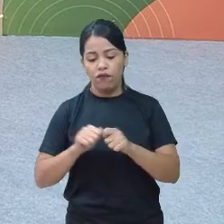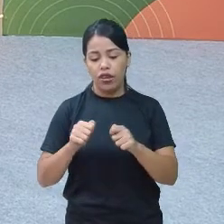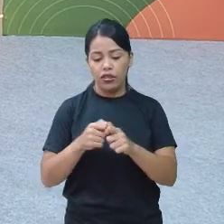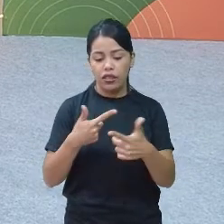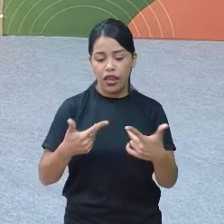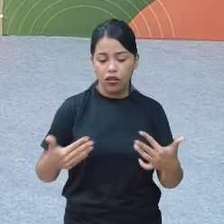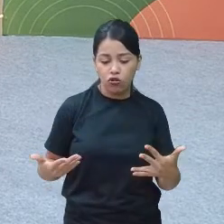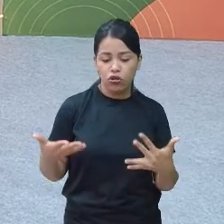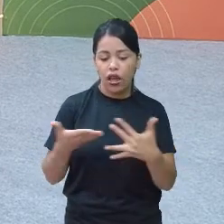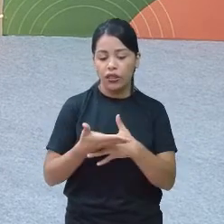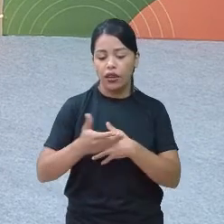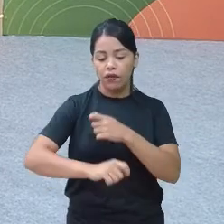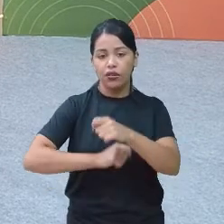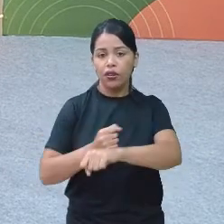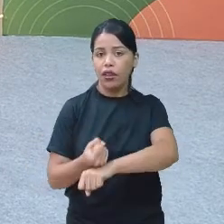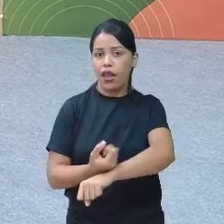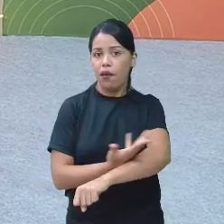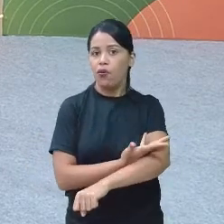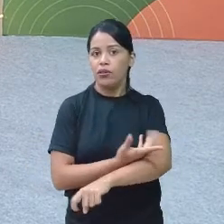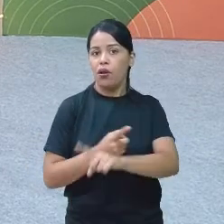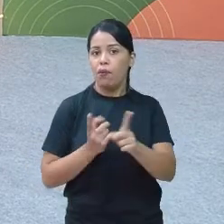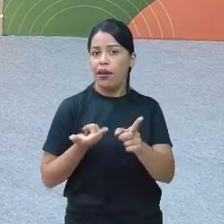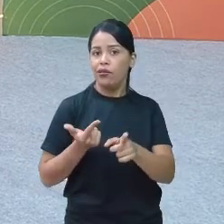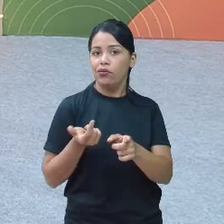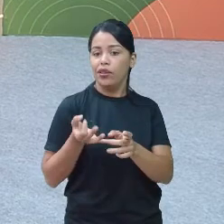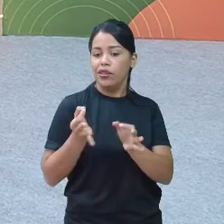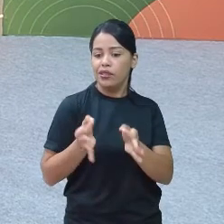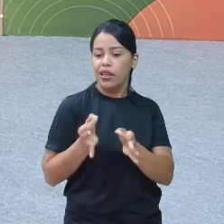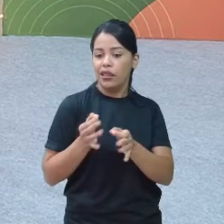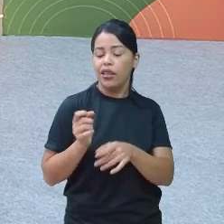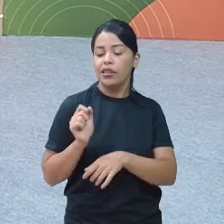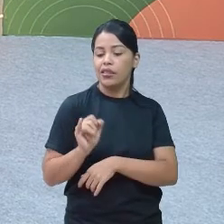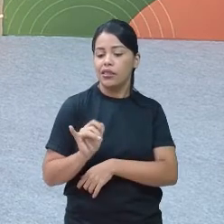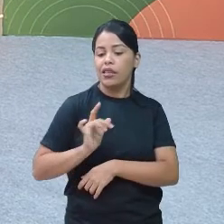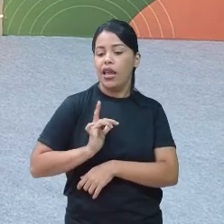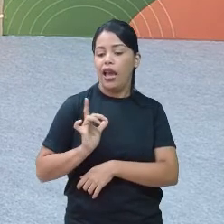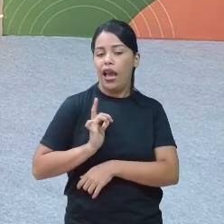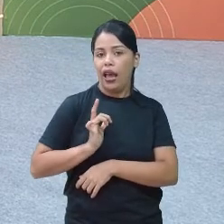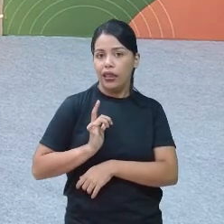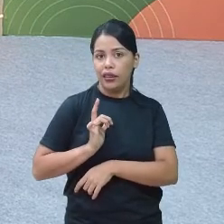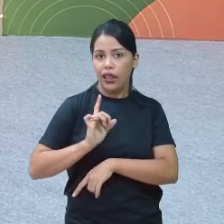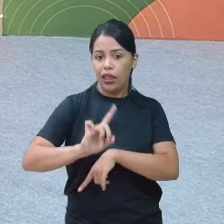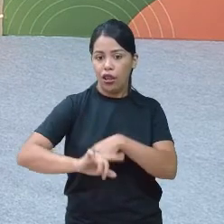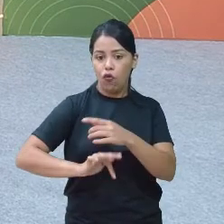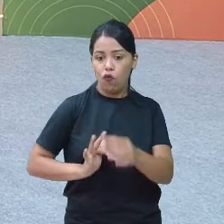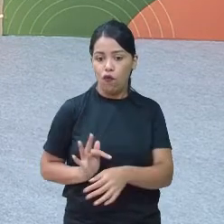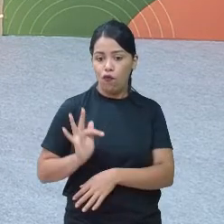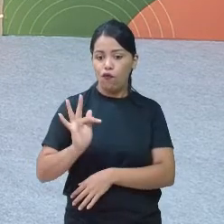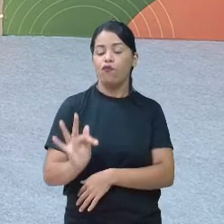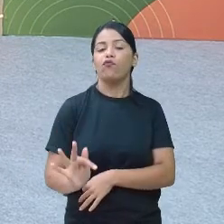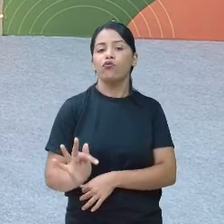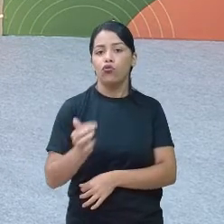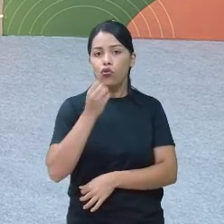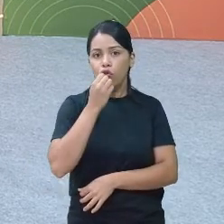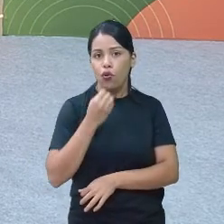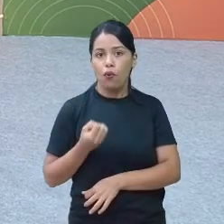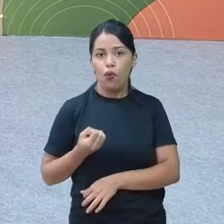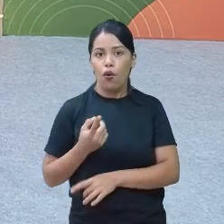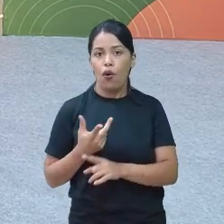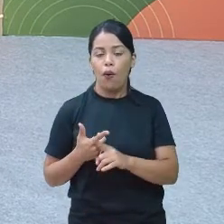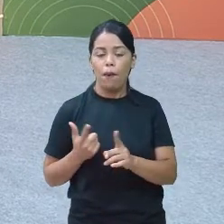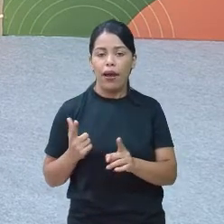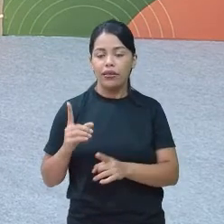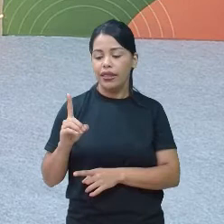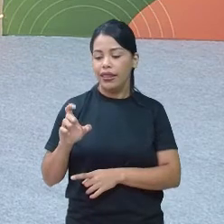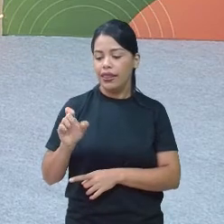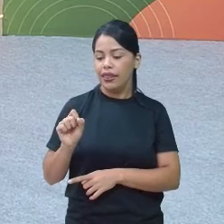não tinham a certeza de que essa emoção seria recompensada no futuro, ou seja, o destino talvez não dependa das